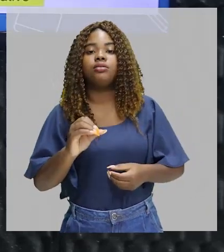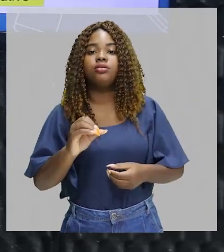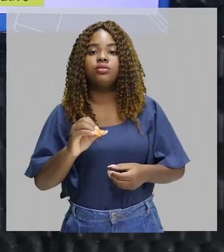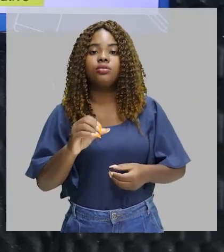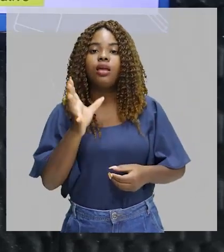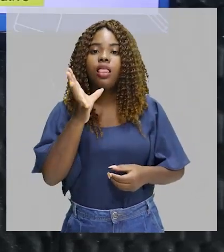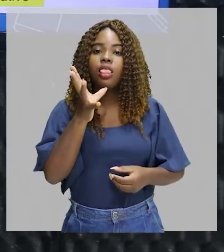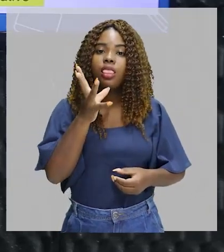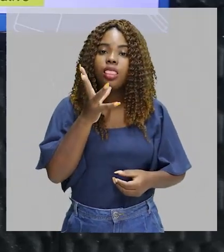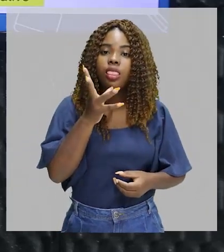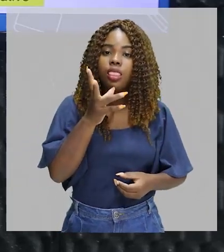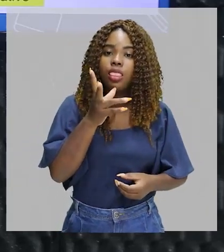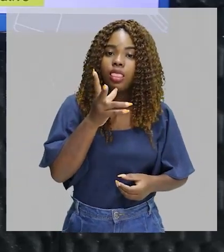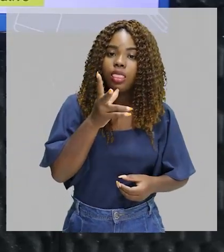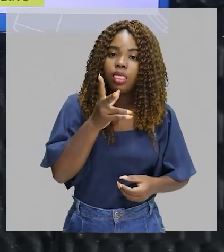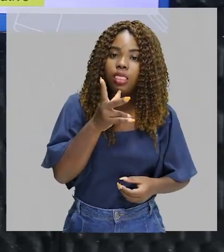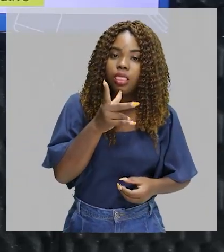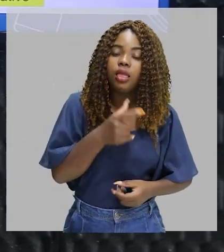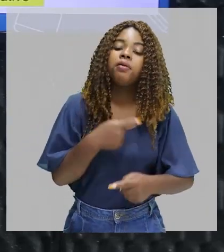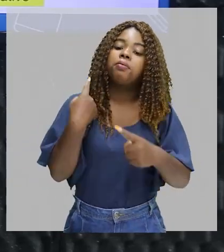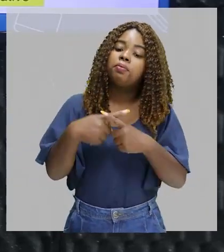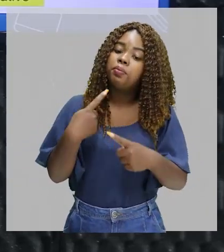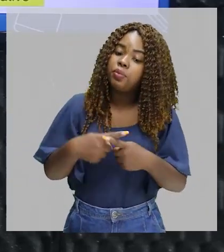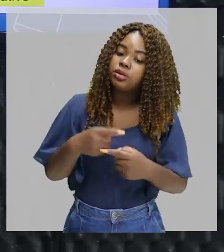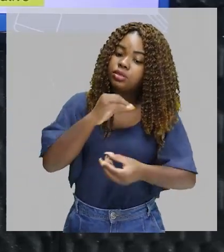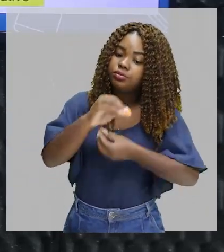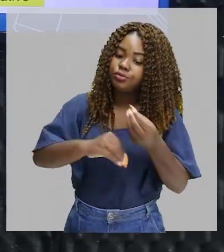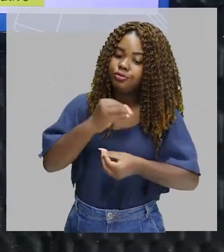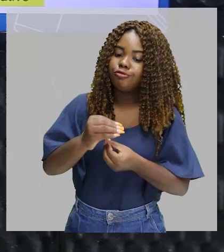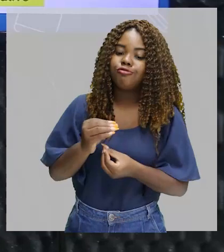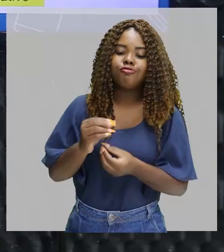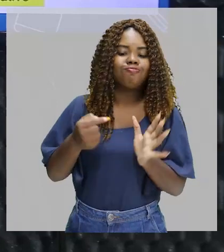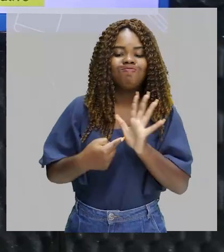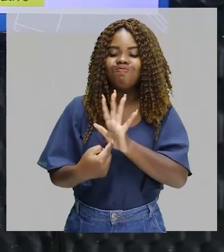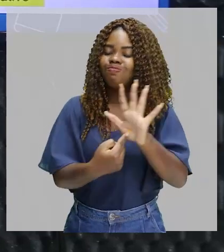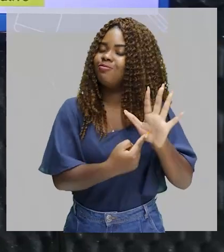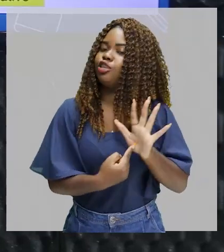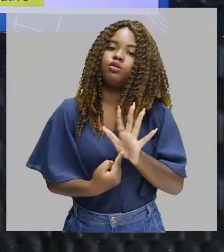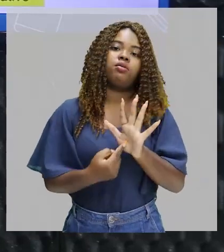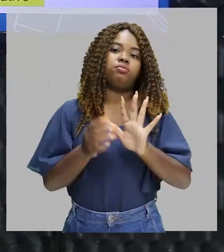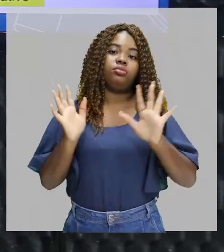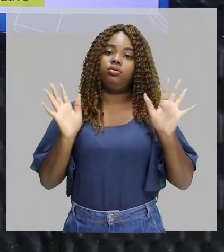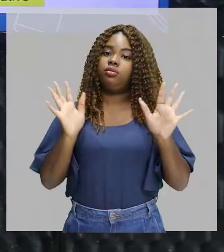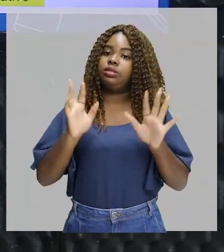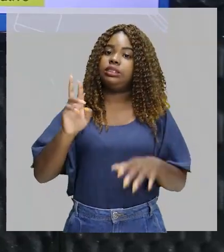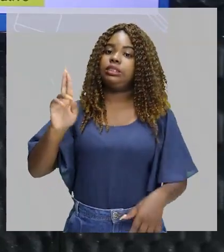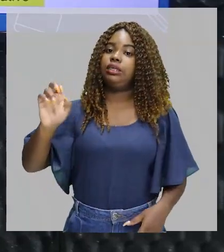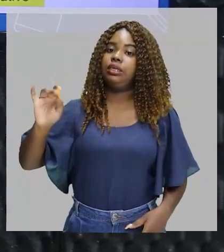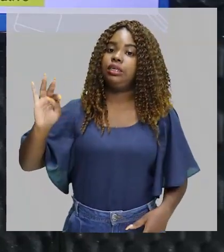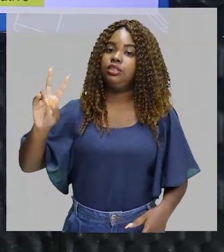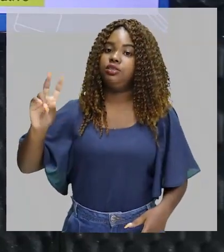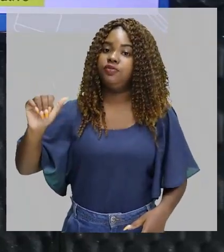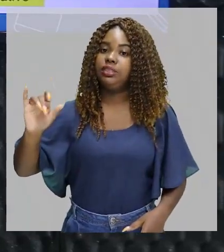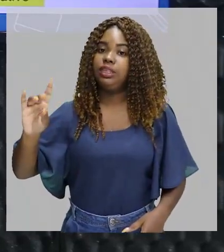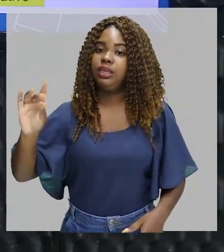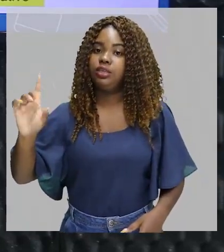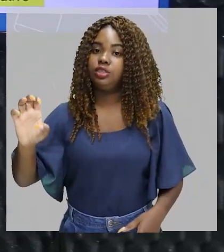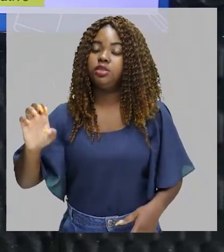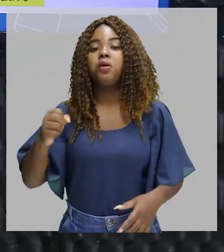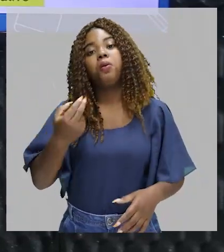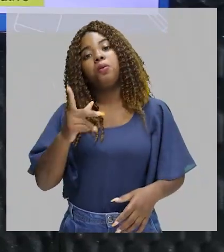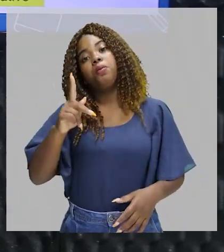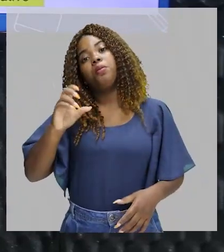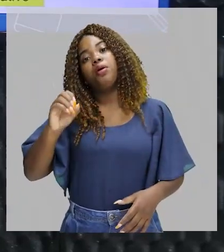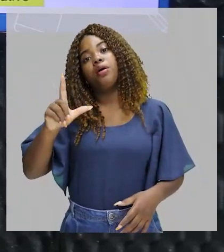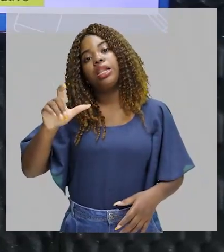orgânicos, naturalmente, né, eles não apresentam essa grande reatividade ou polaridade. Então,